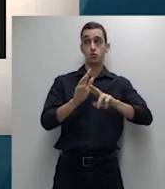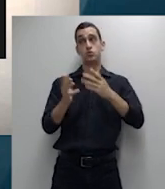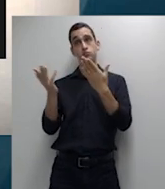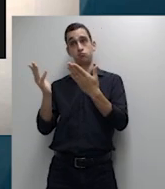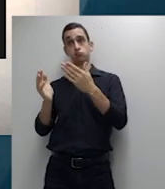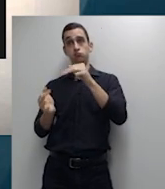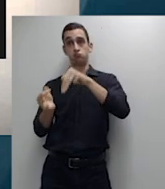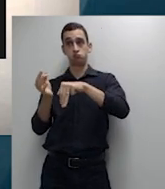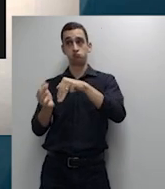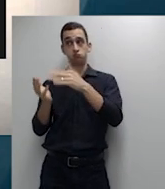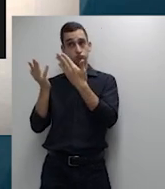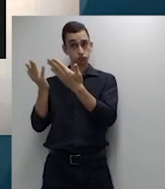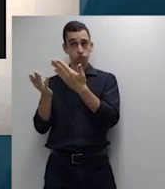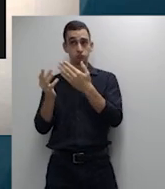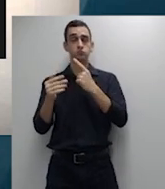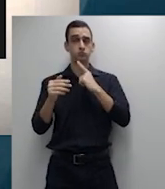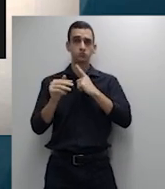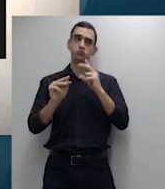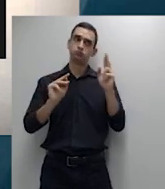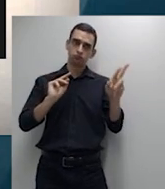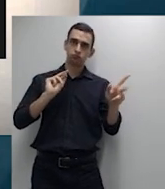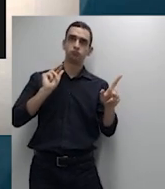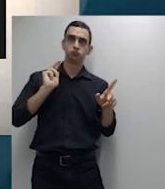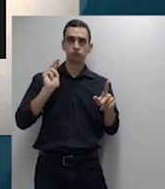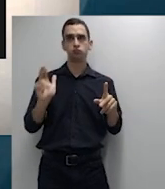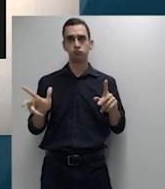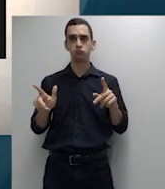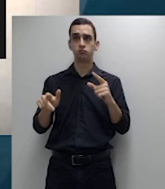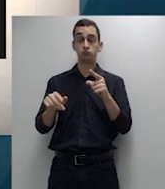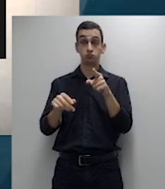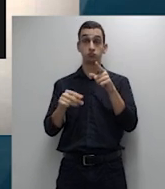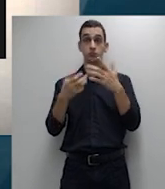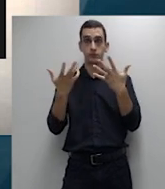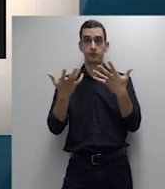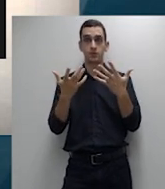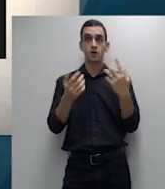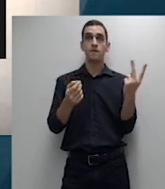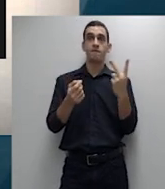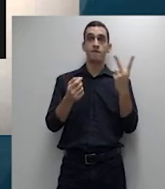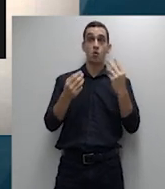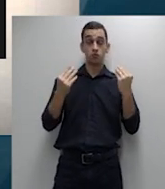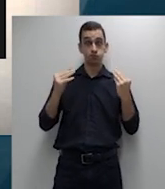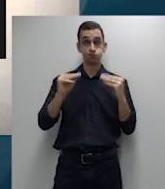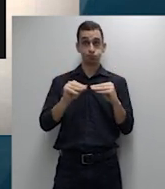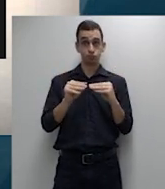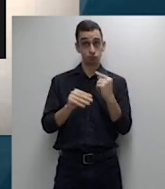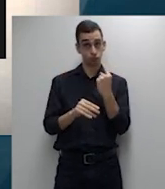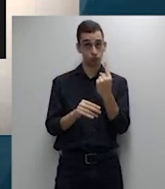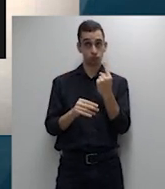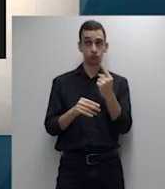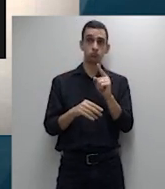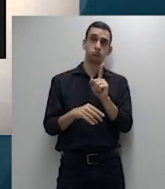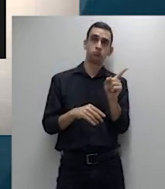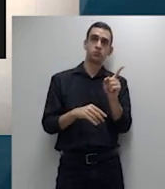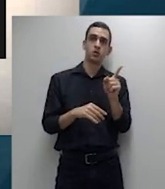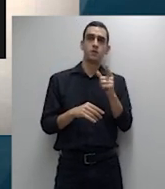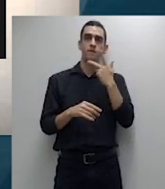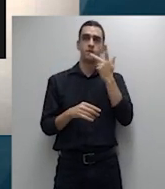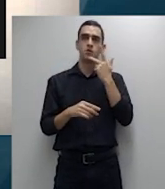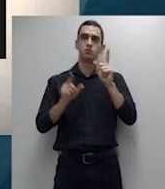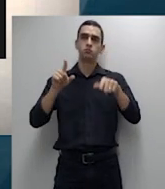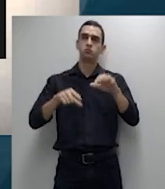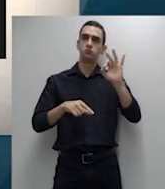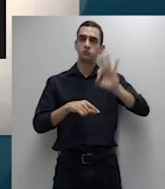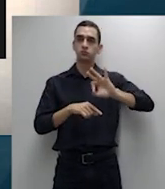claro que que os critérios são diferentes Você lembra minha namorada do valor fixo que eu relação interpessoal e é o que quer dizer